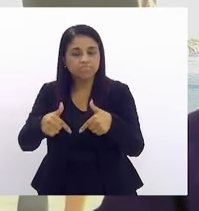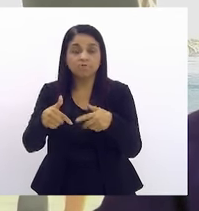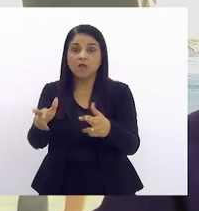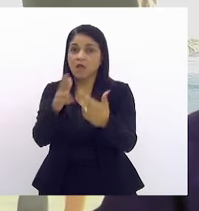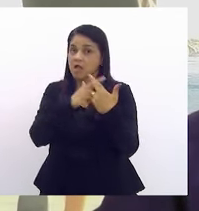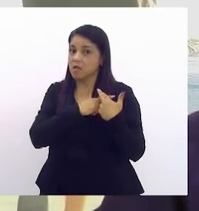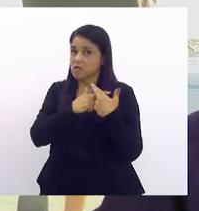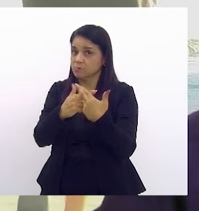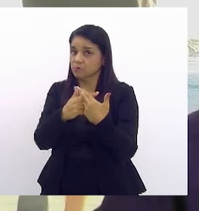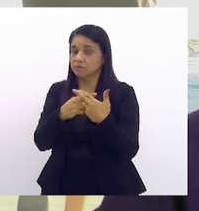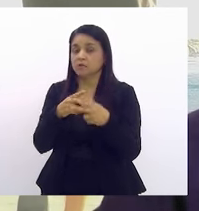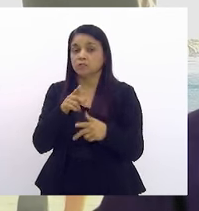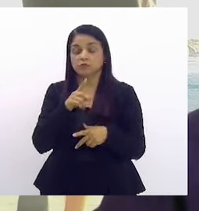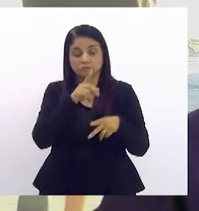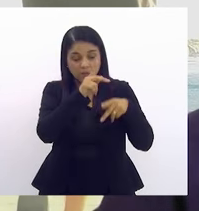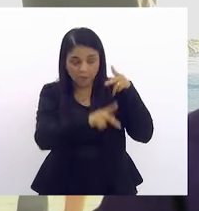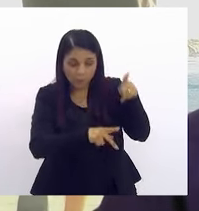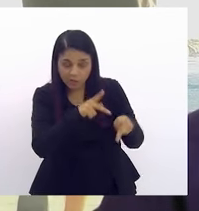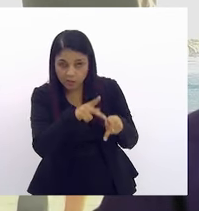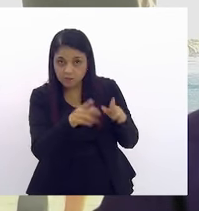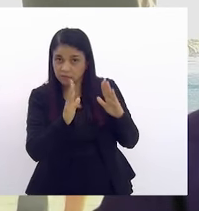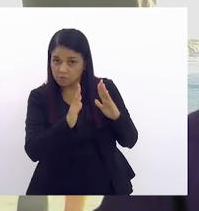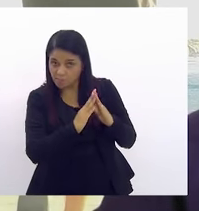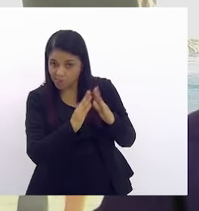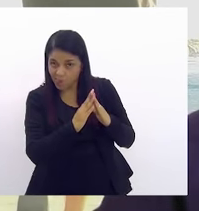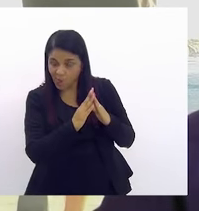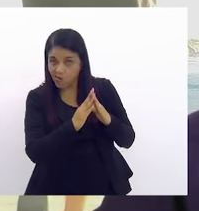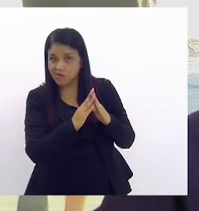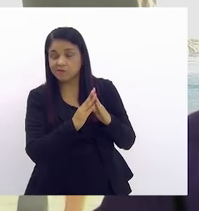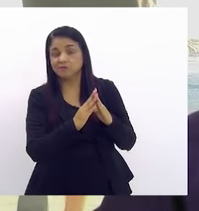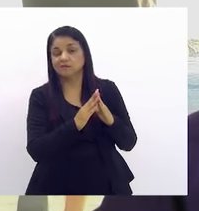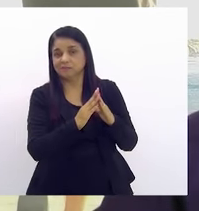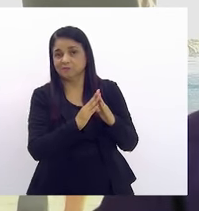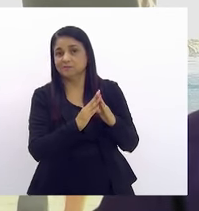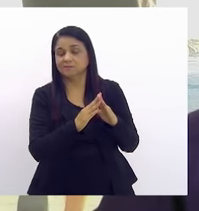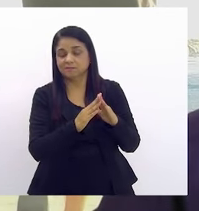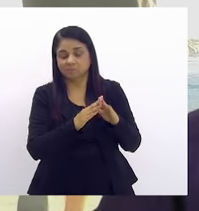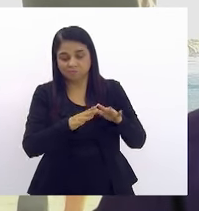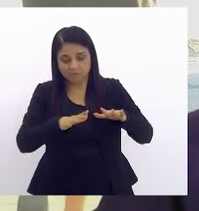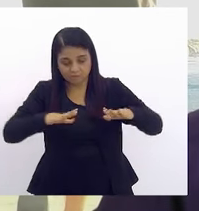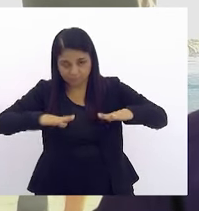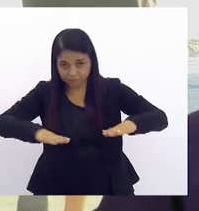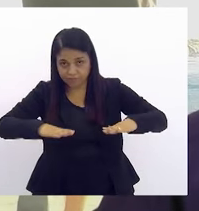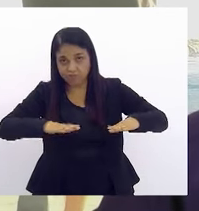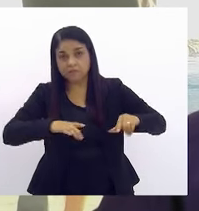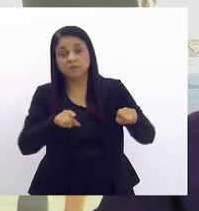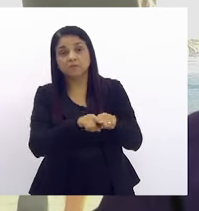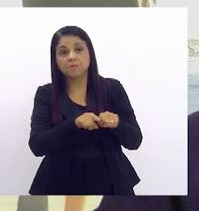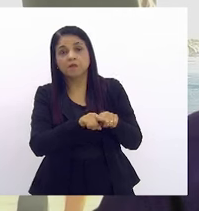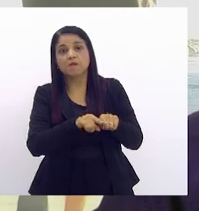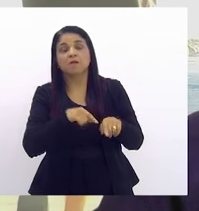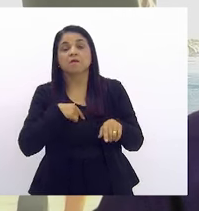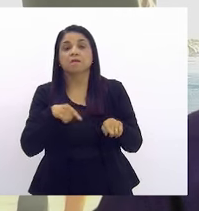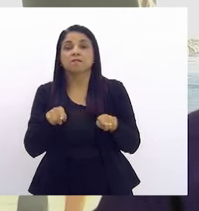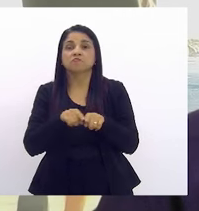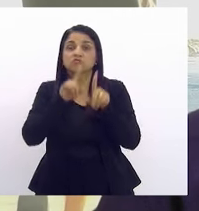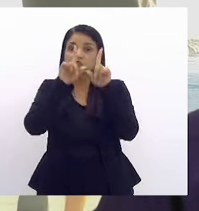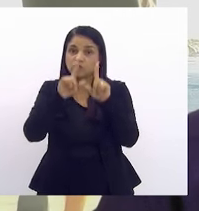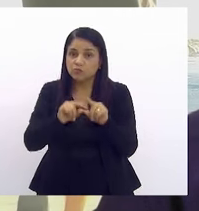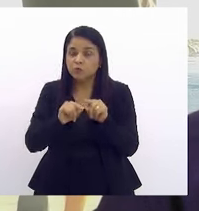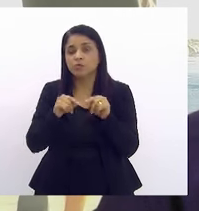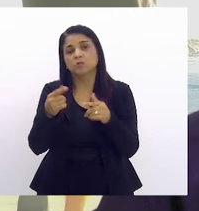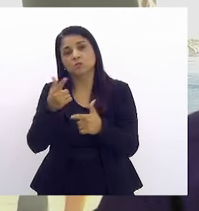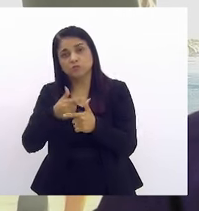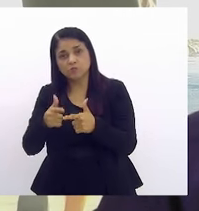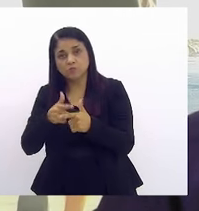responsabilidade dos moradores, que existe, mas de modo que a gente possa mitigar isso de todas as formas, porque é o